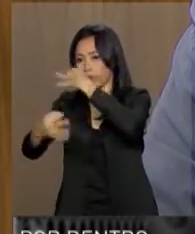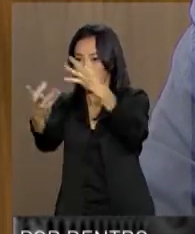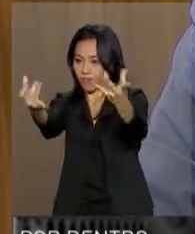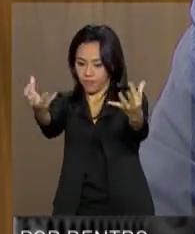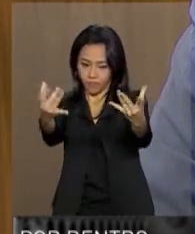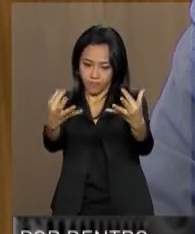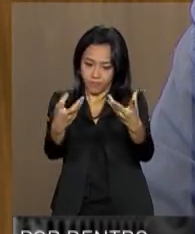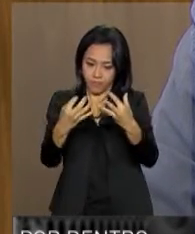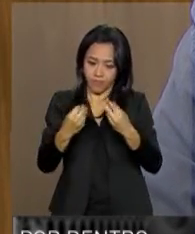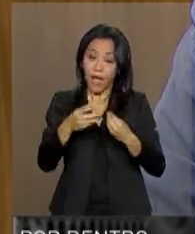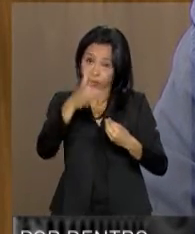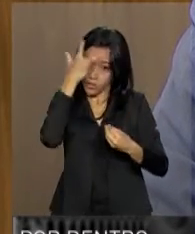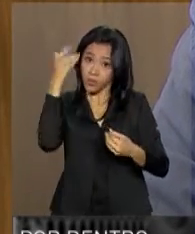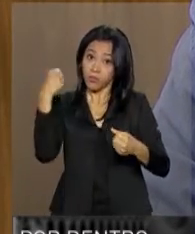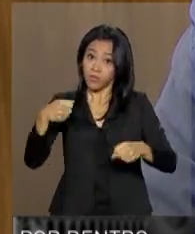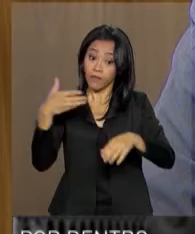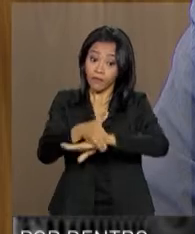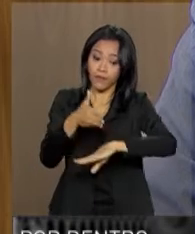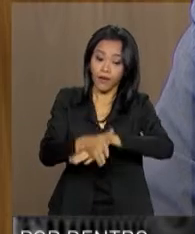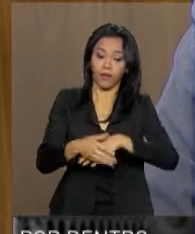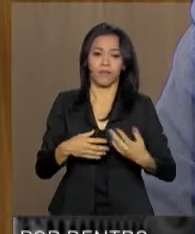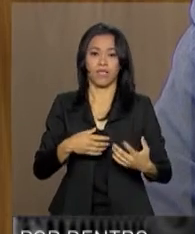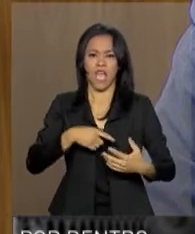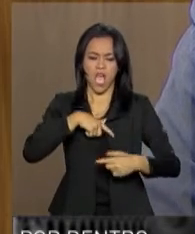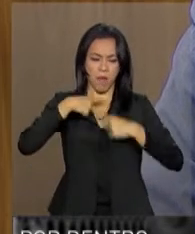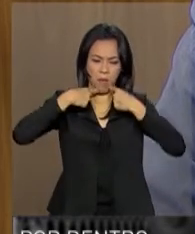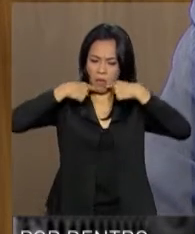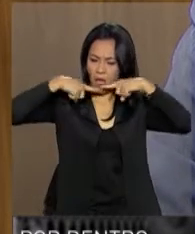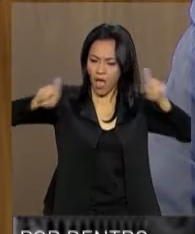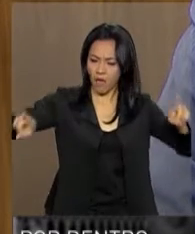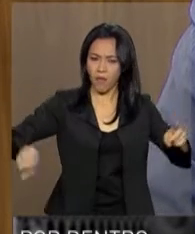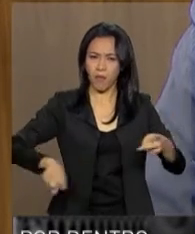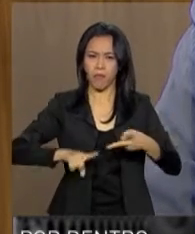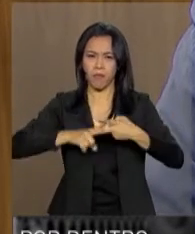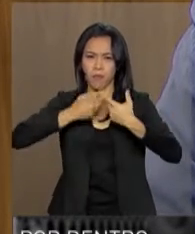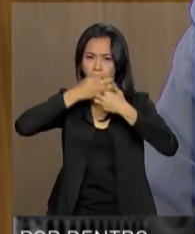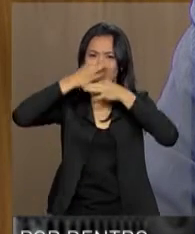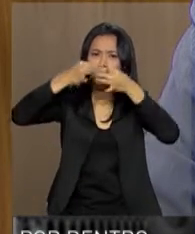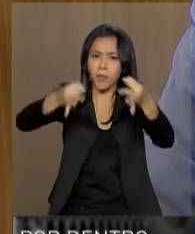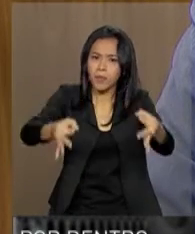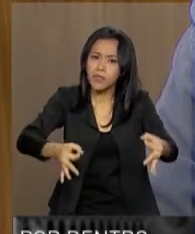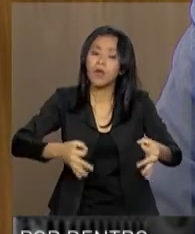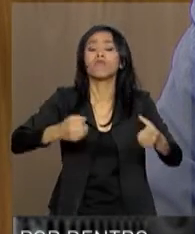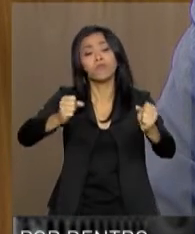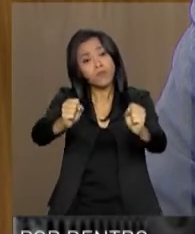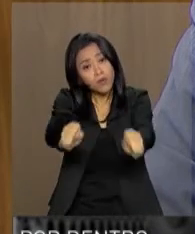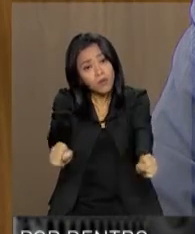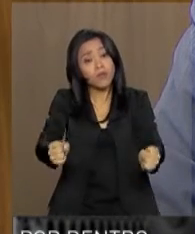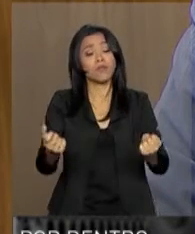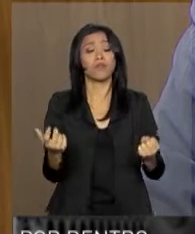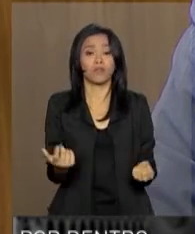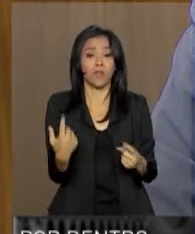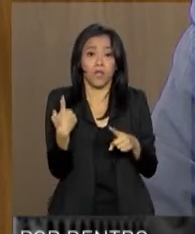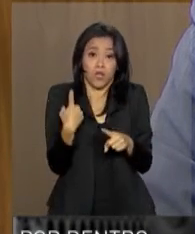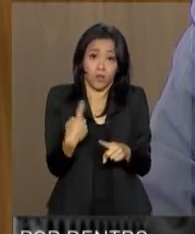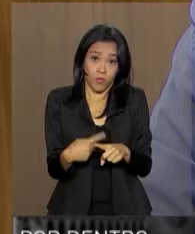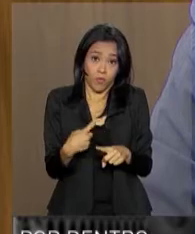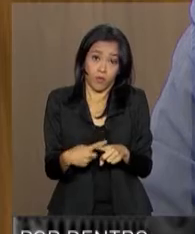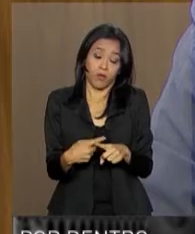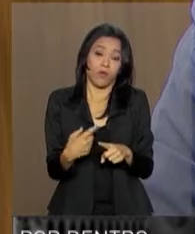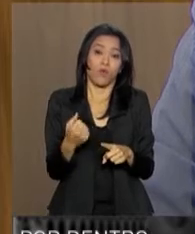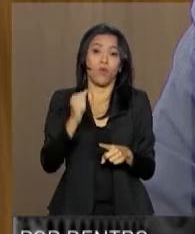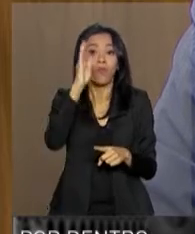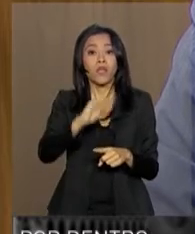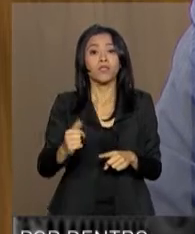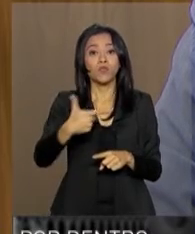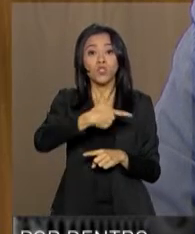pessoas entrem critiquem éden sugestões enfim participem disso o que o brasil de 2030 o brasil